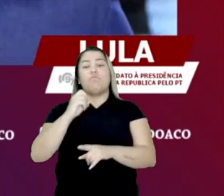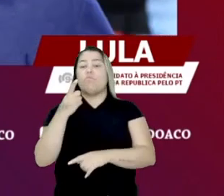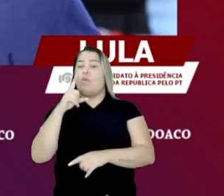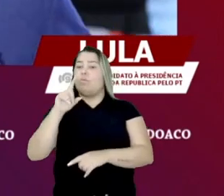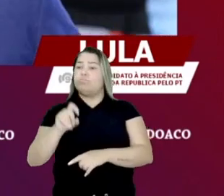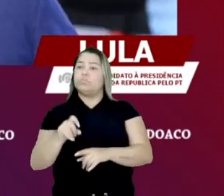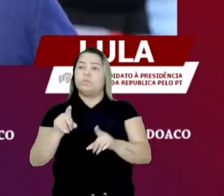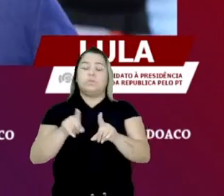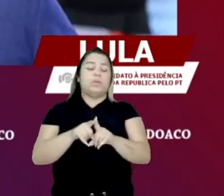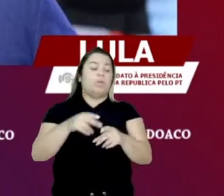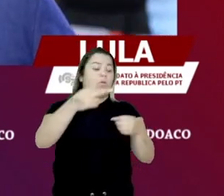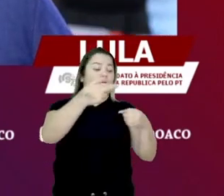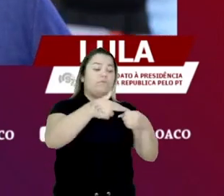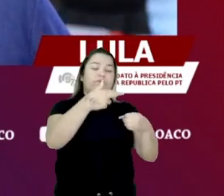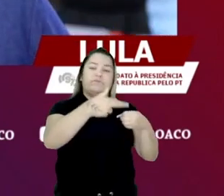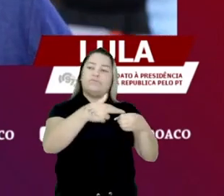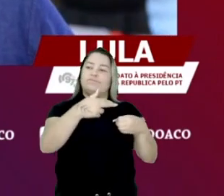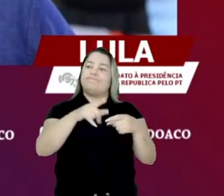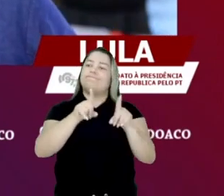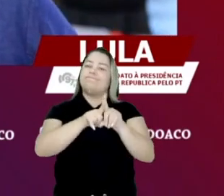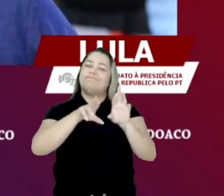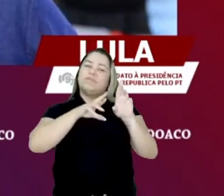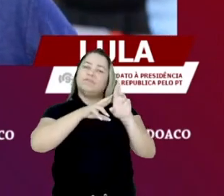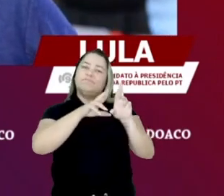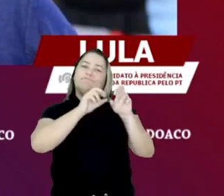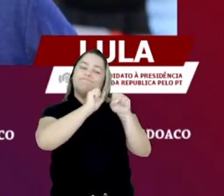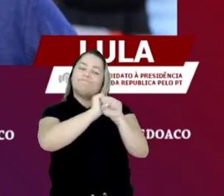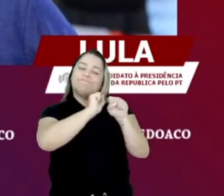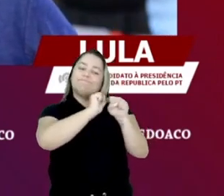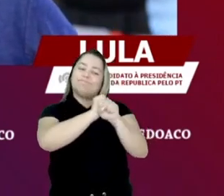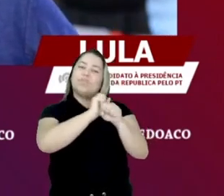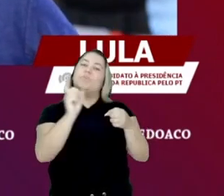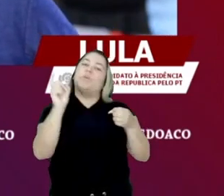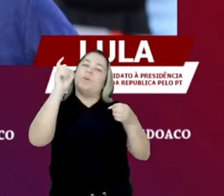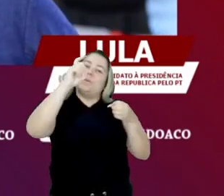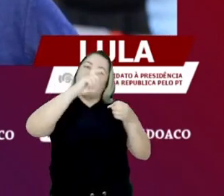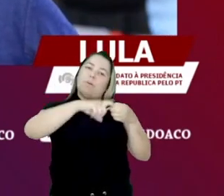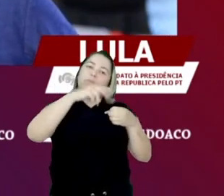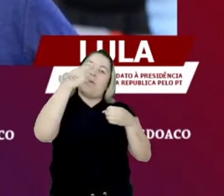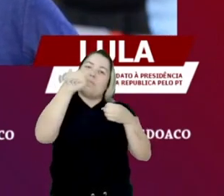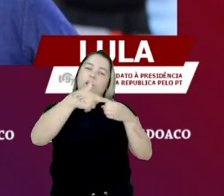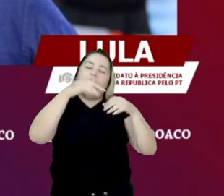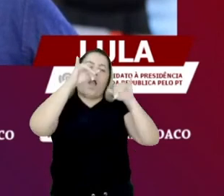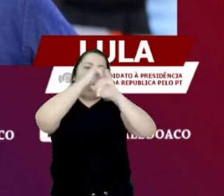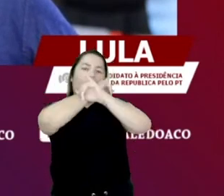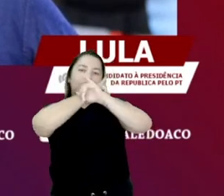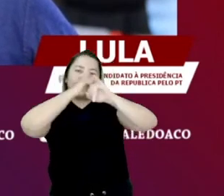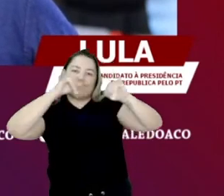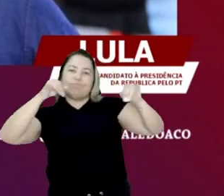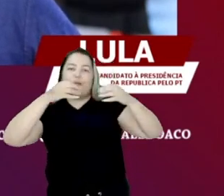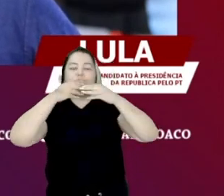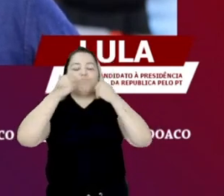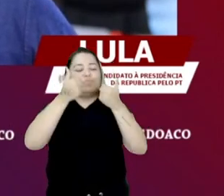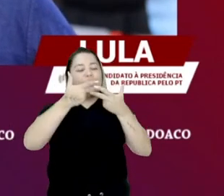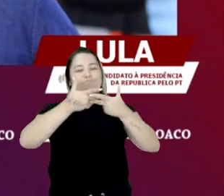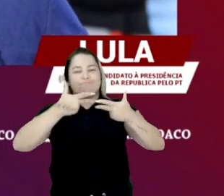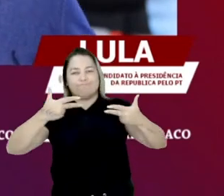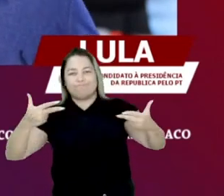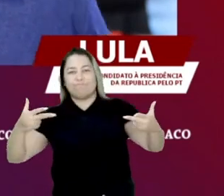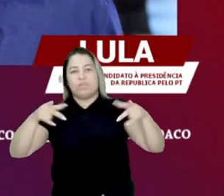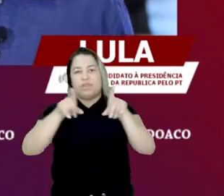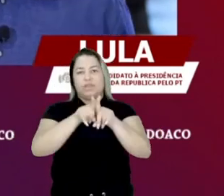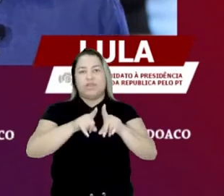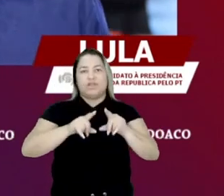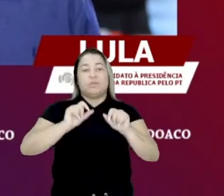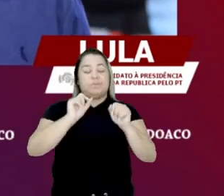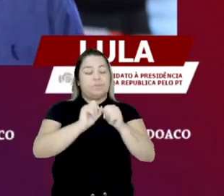a gerar emprego nessa região, porque eu sei que o desemprego está muito alto no Alto do Aço e nós precisamos voltar a gerar